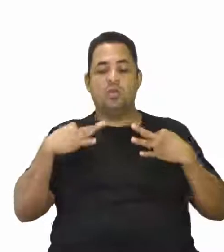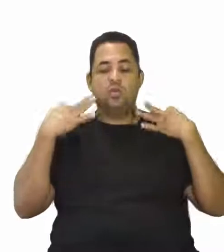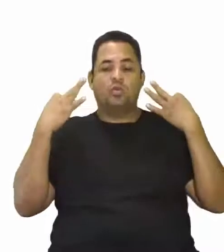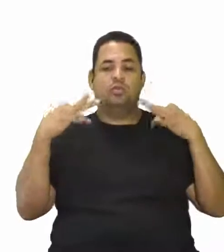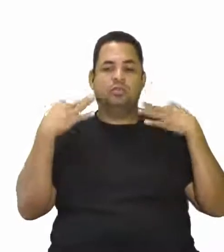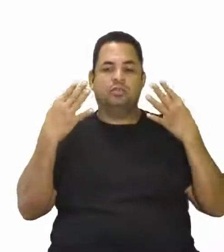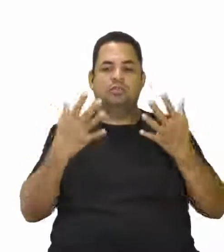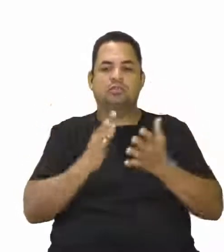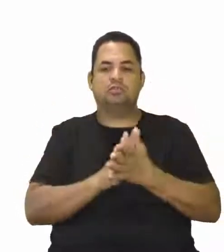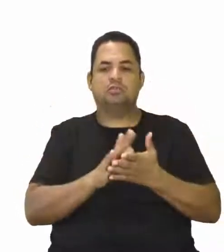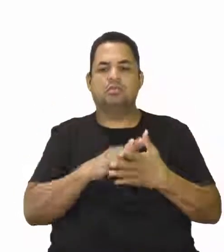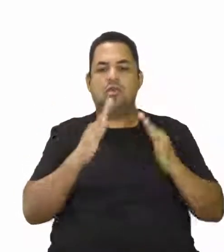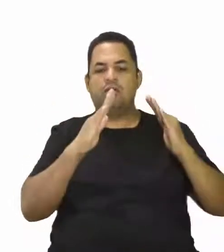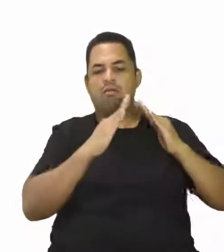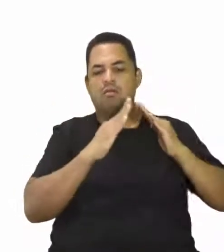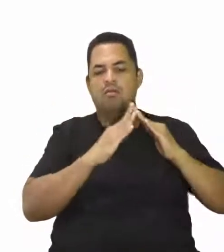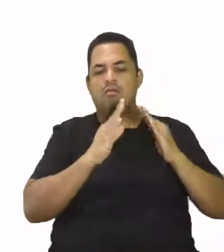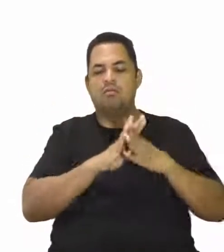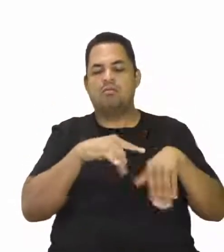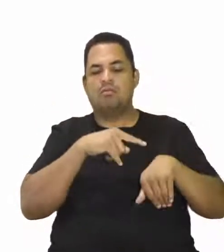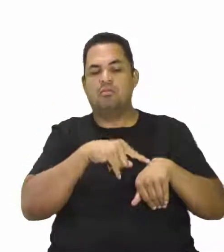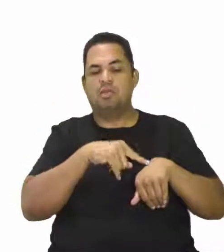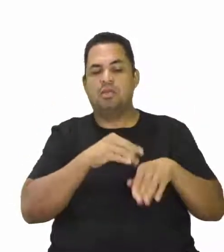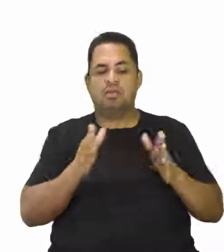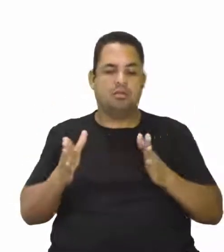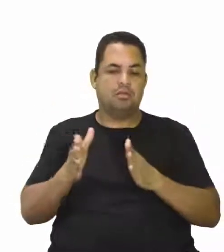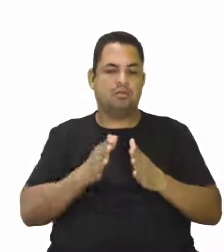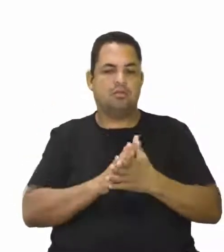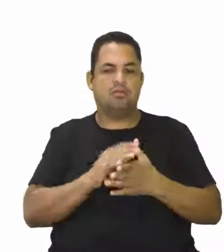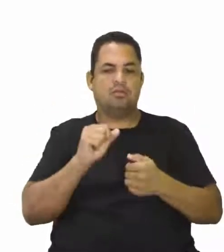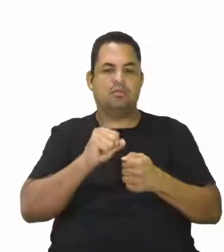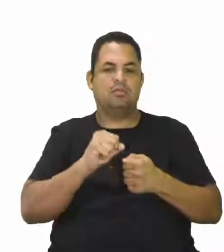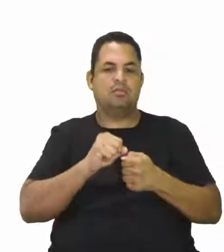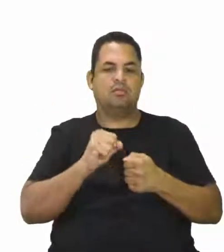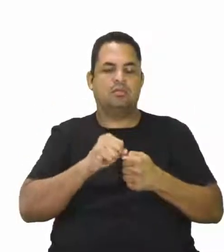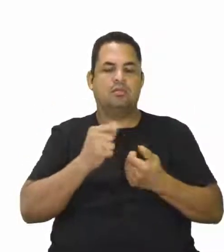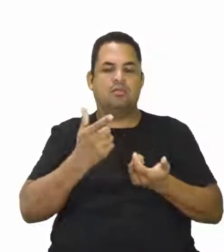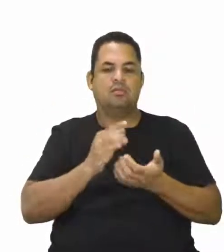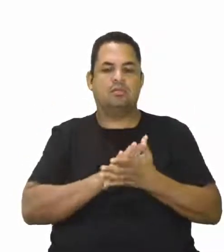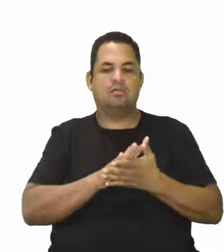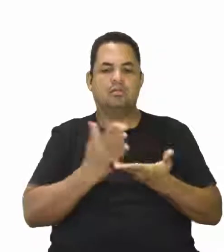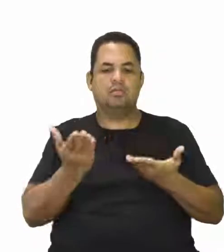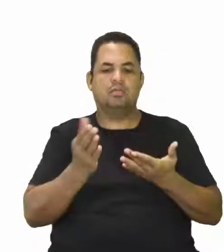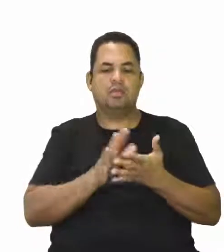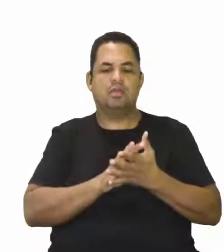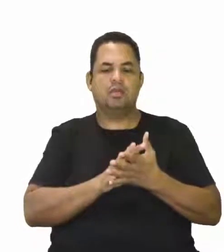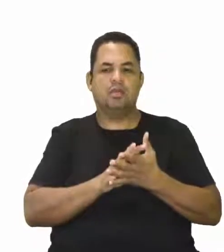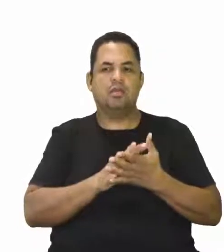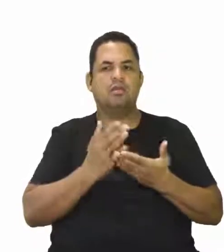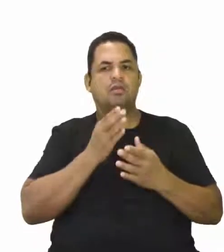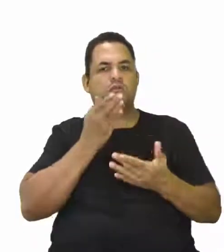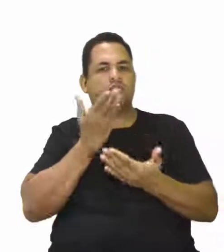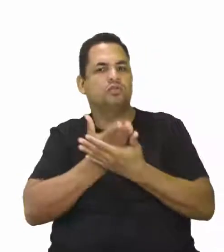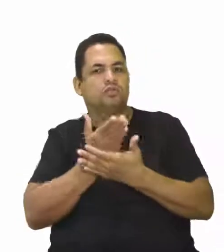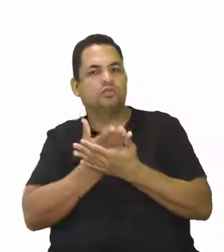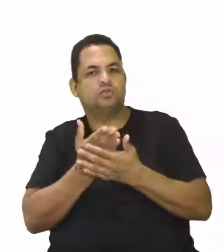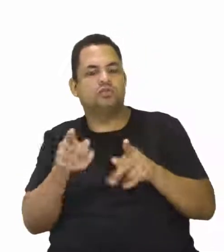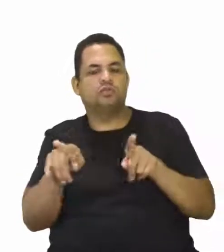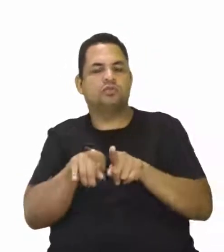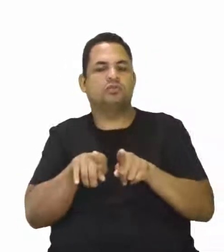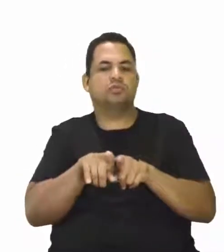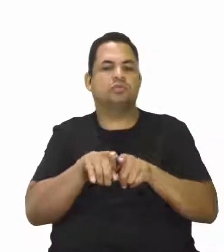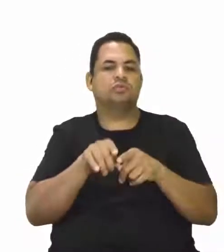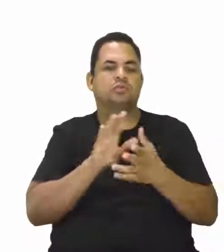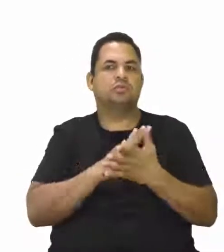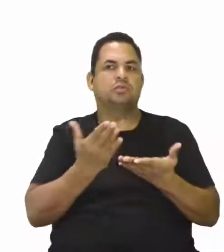ou como moradores temporários, como são aqueles que vão fazer ali intercâmbio, seja de estudo ou por uma situação